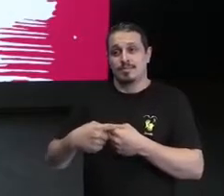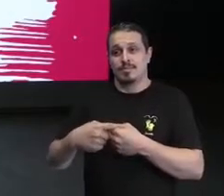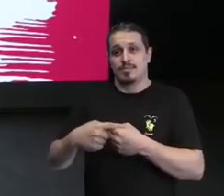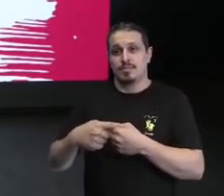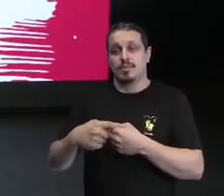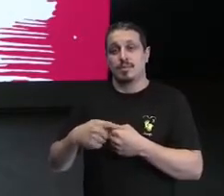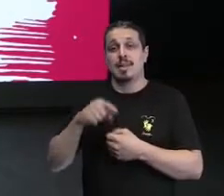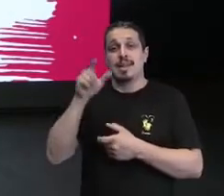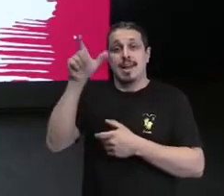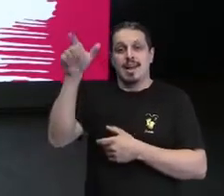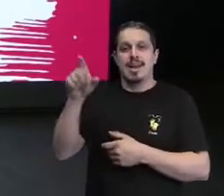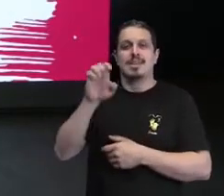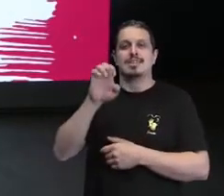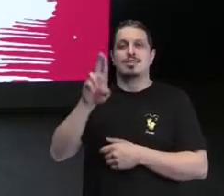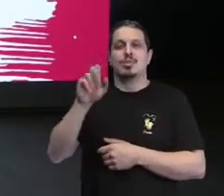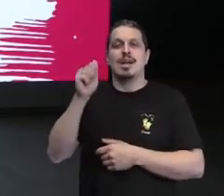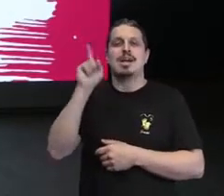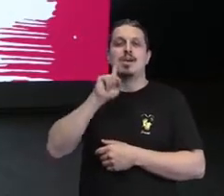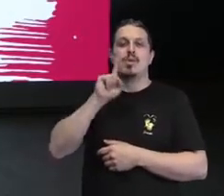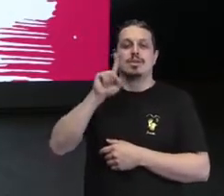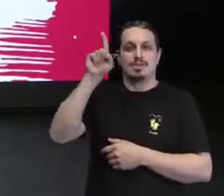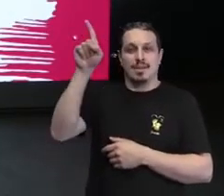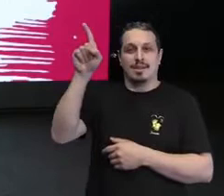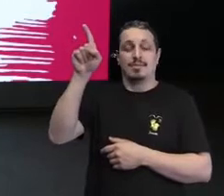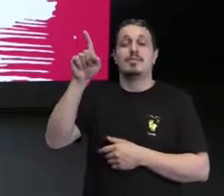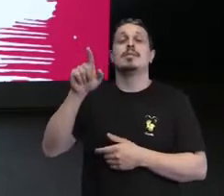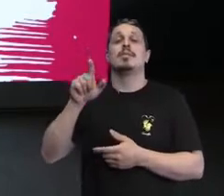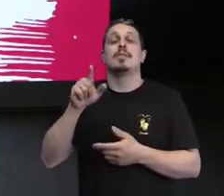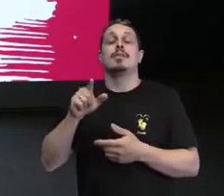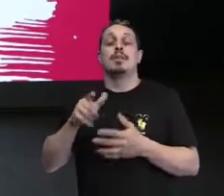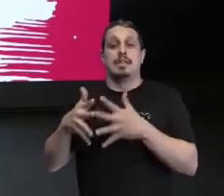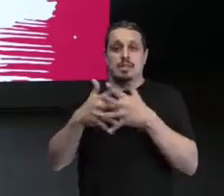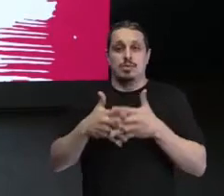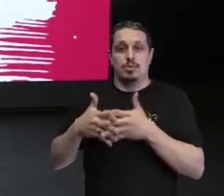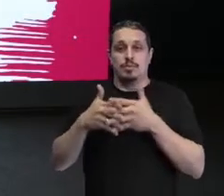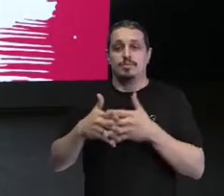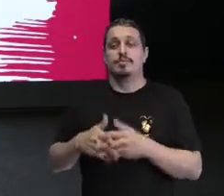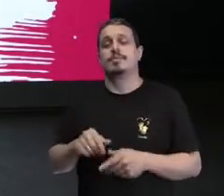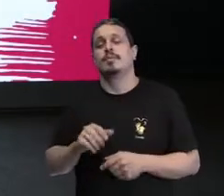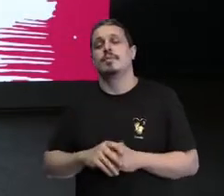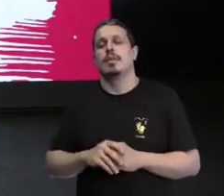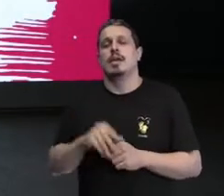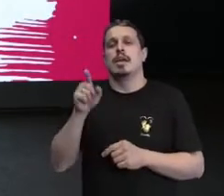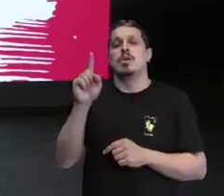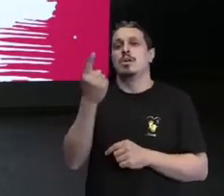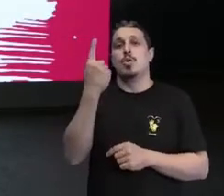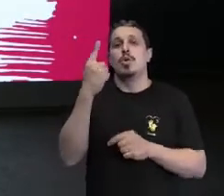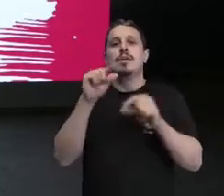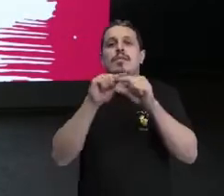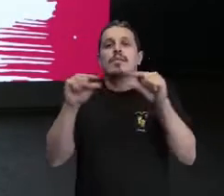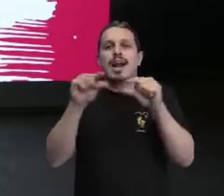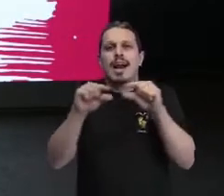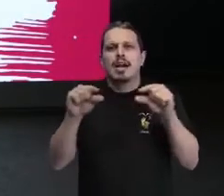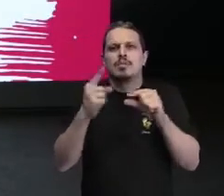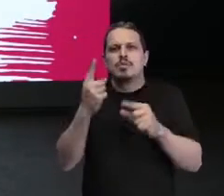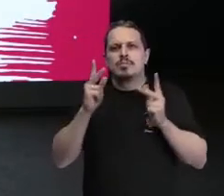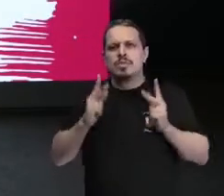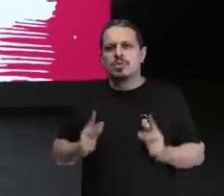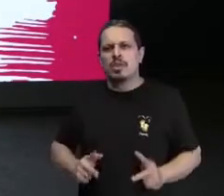1973, que dizia o seguinte: nenhuma pessoa que esteja doente, aleijada, ou palavrinha horrorosa,